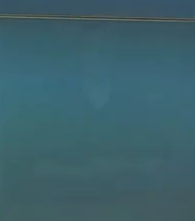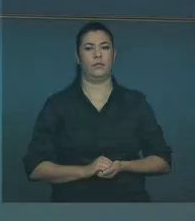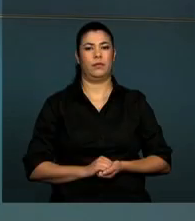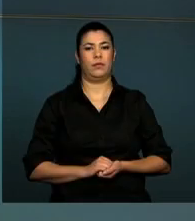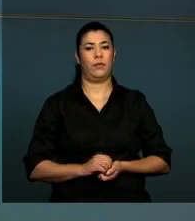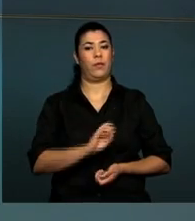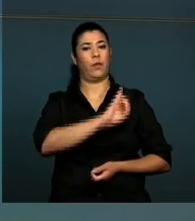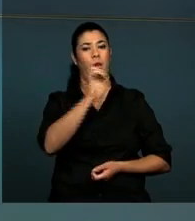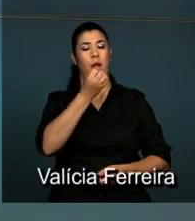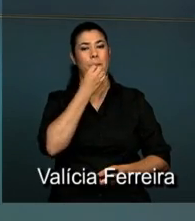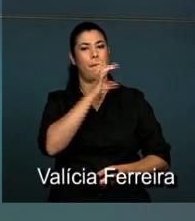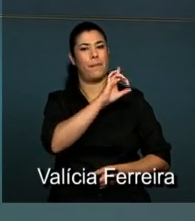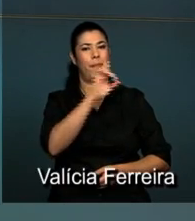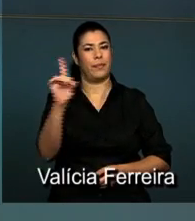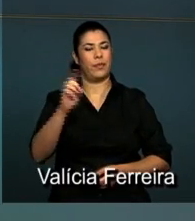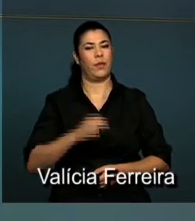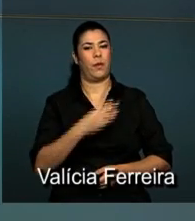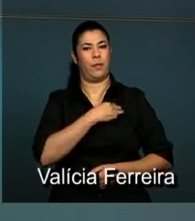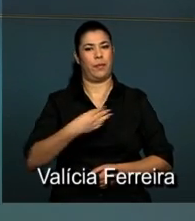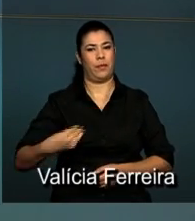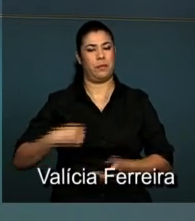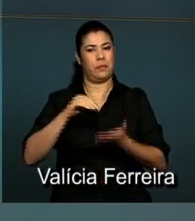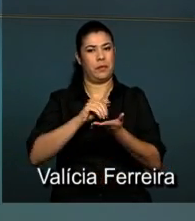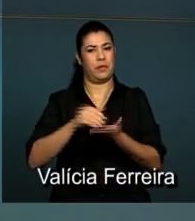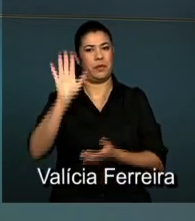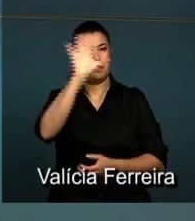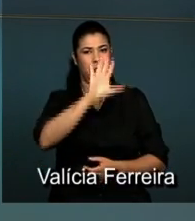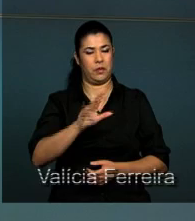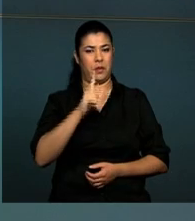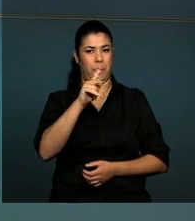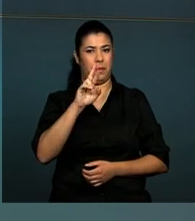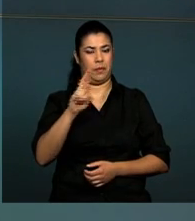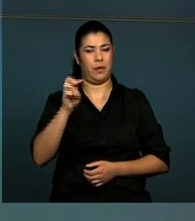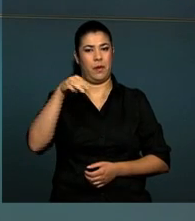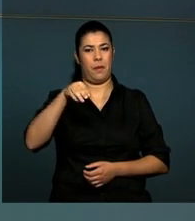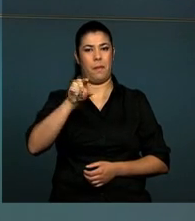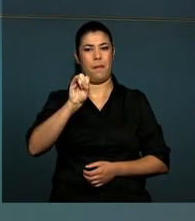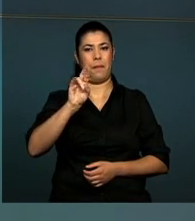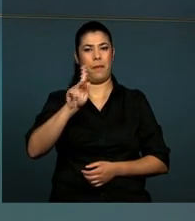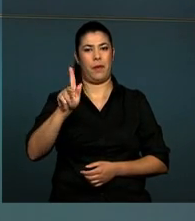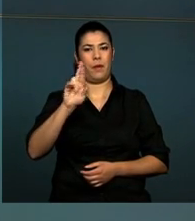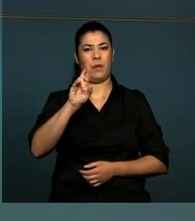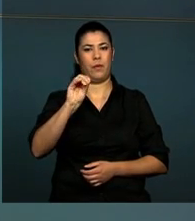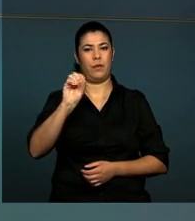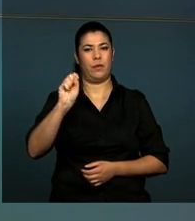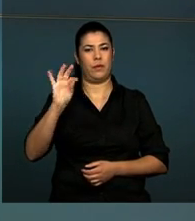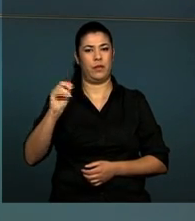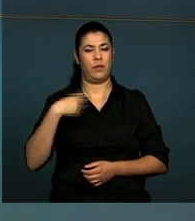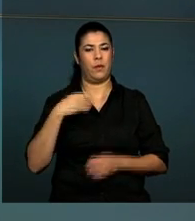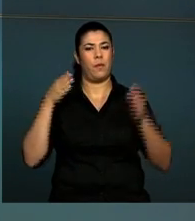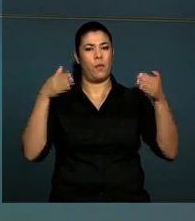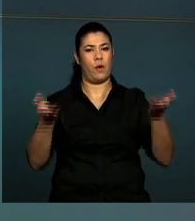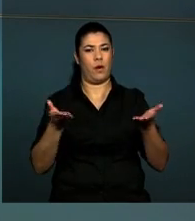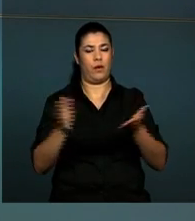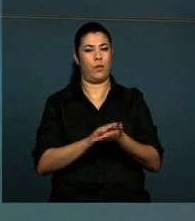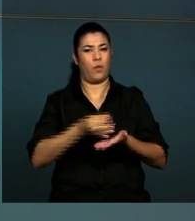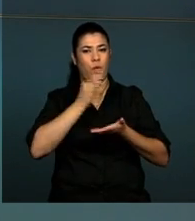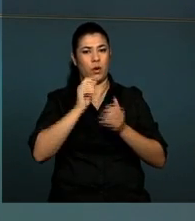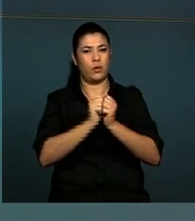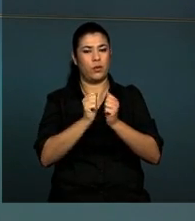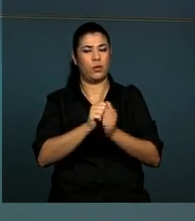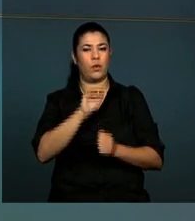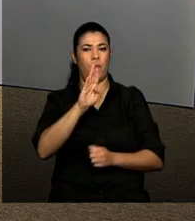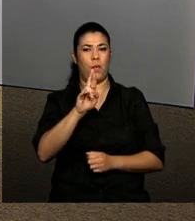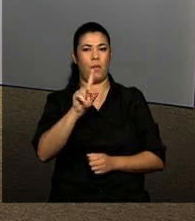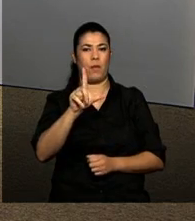Olá bom dia o ministro da Secretaria Geral da presidência da república Miguel Rosseto participa neste momento de um café da manhã com